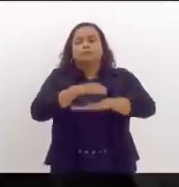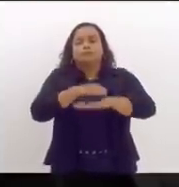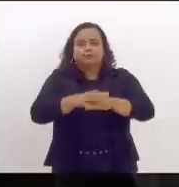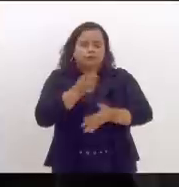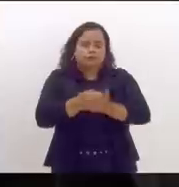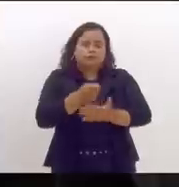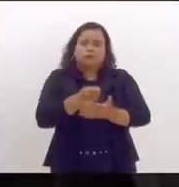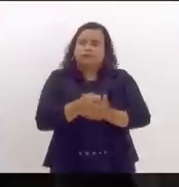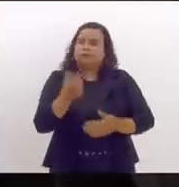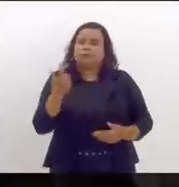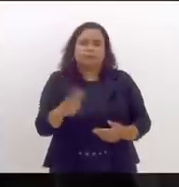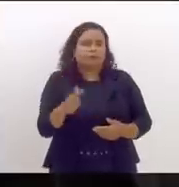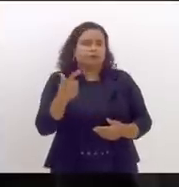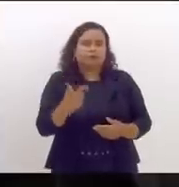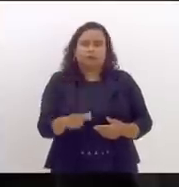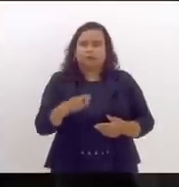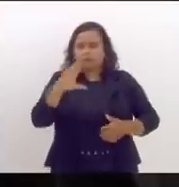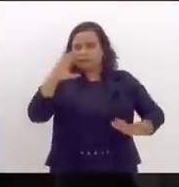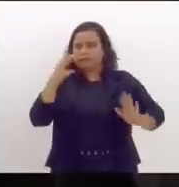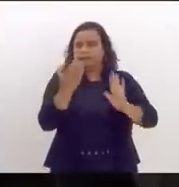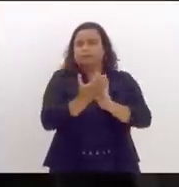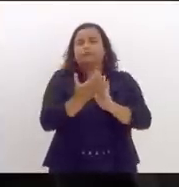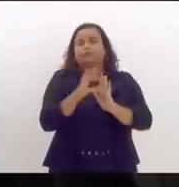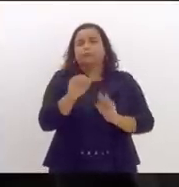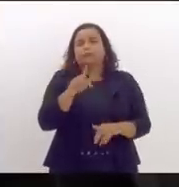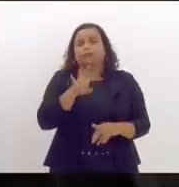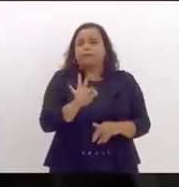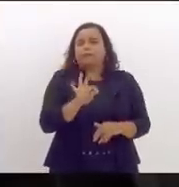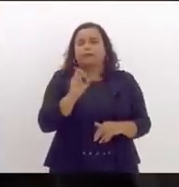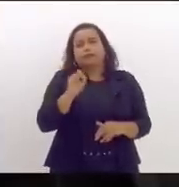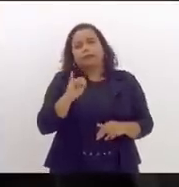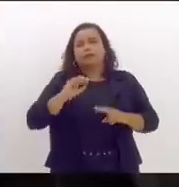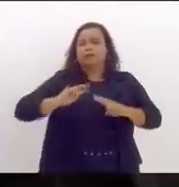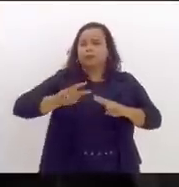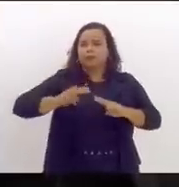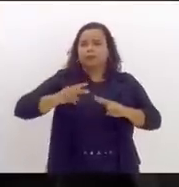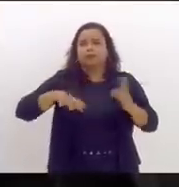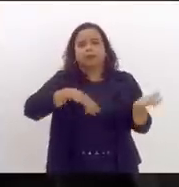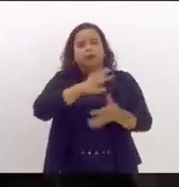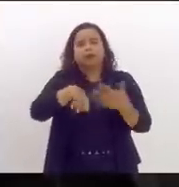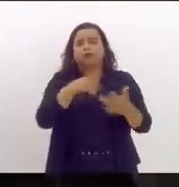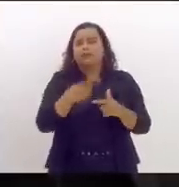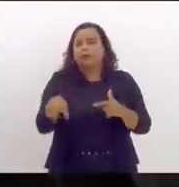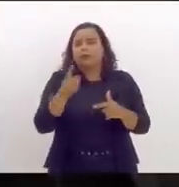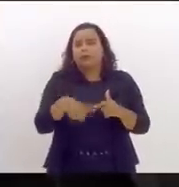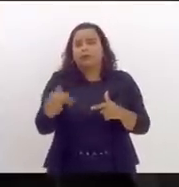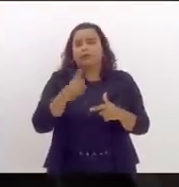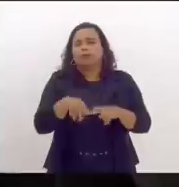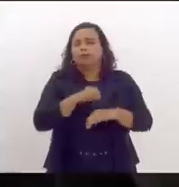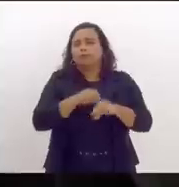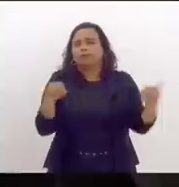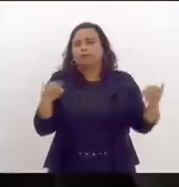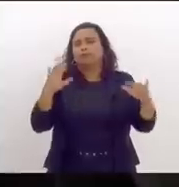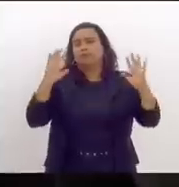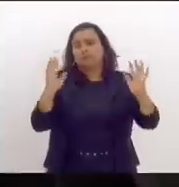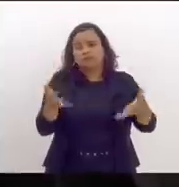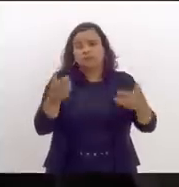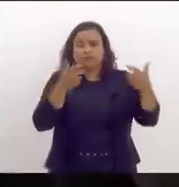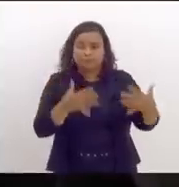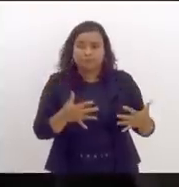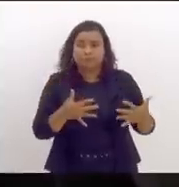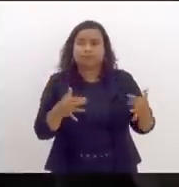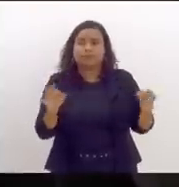desobrigado a cumprir o disposto no Caps das hipóteses de calamidade pública declarada que já foi dito